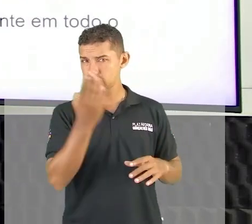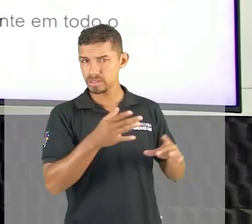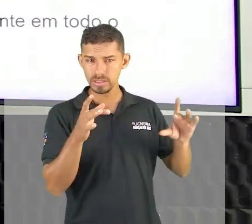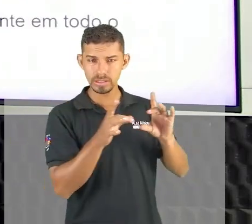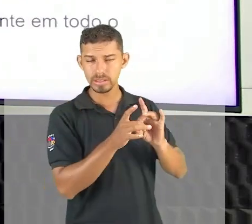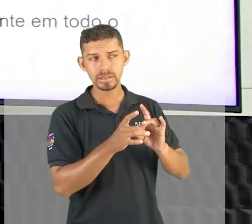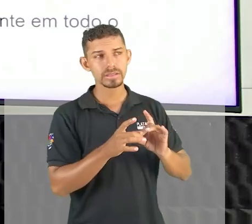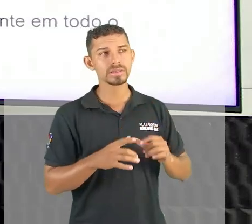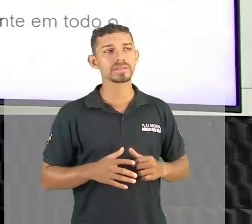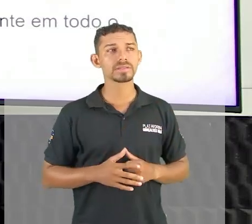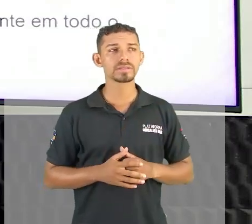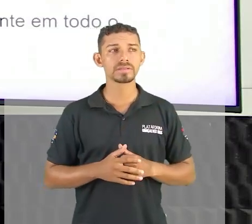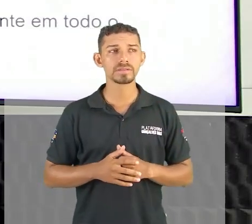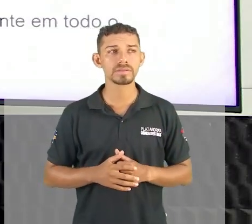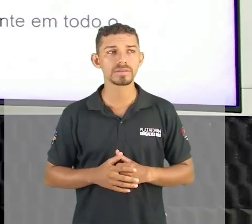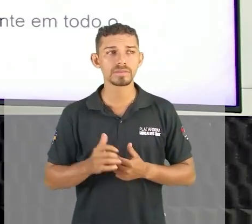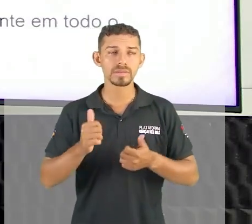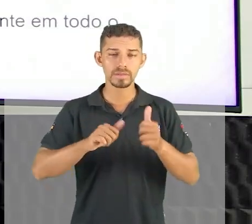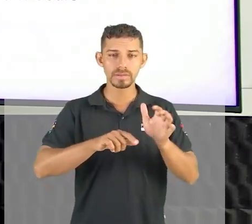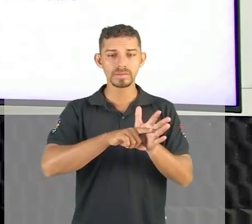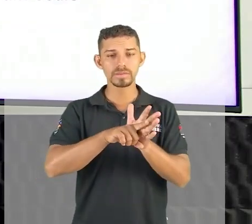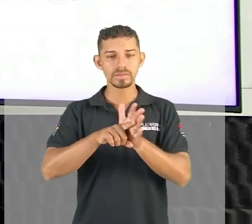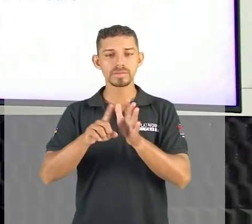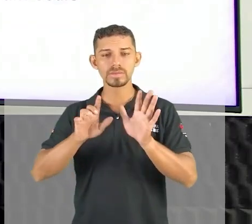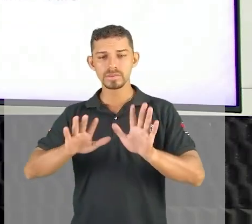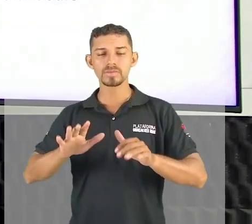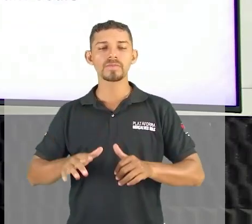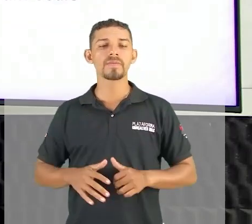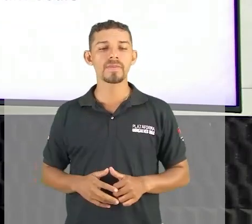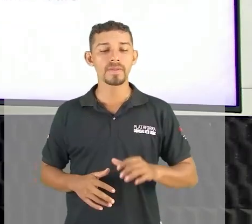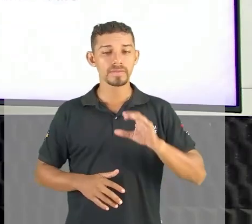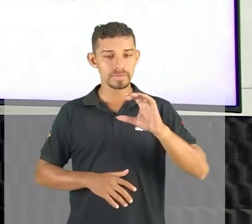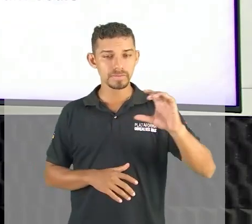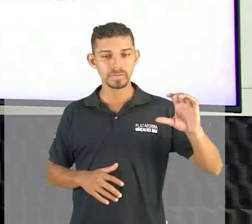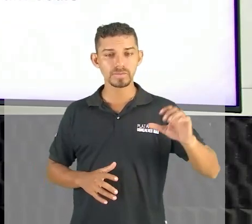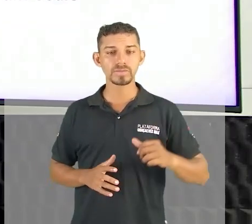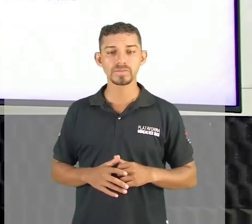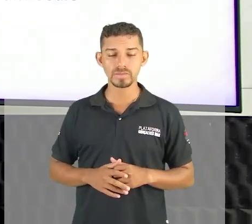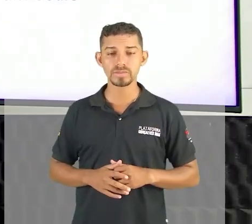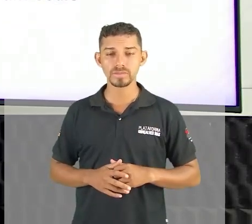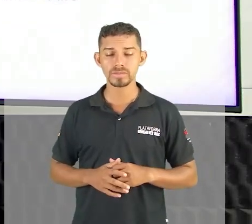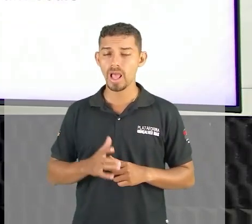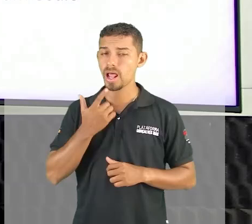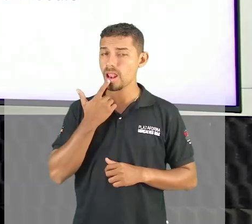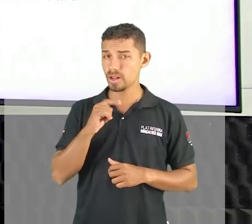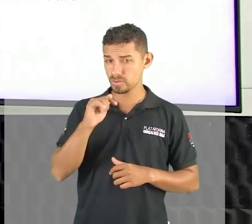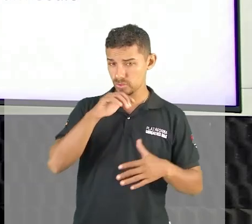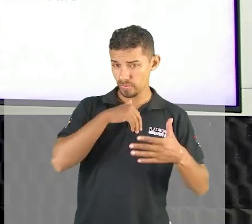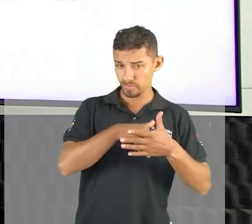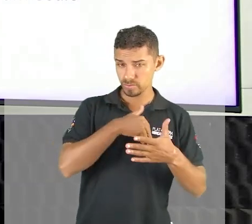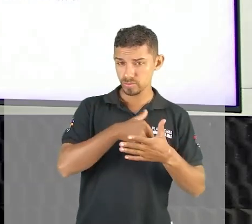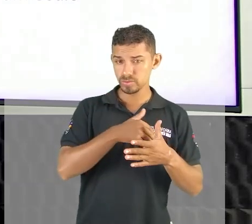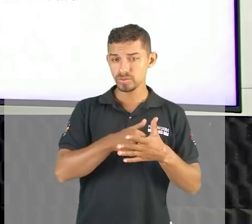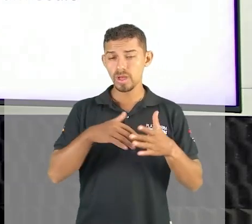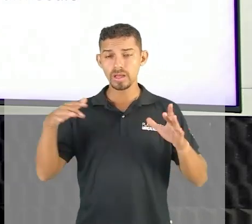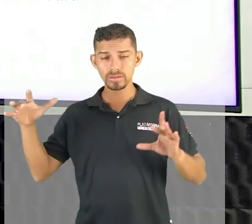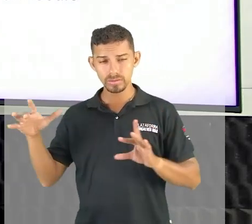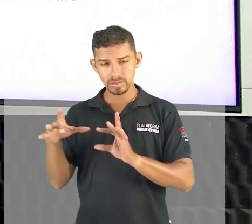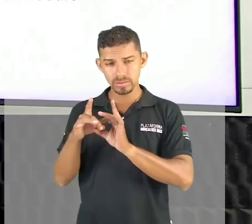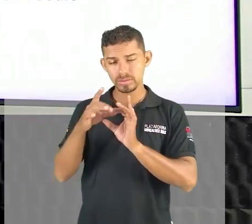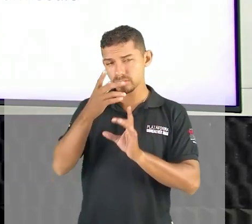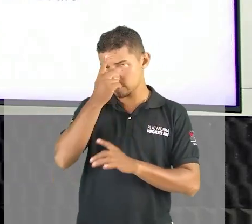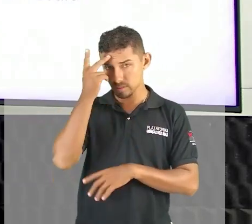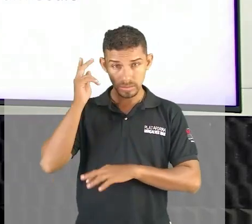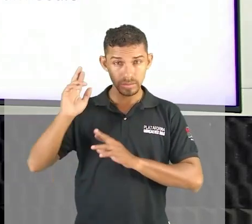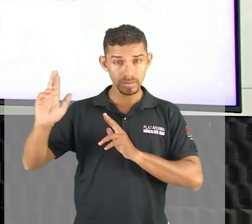isso E aí a gente tem que analisar com calma letra C A Linguagem do futebol reaproxima